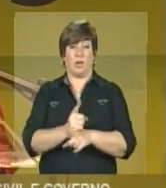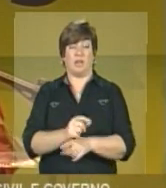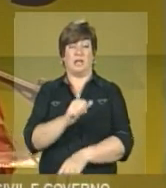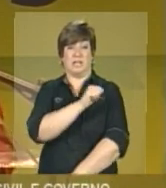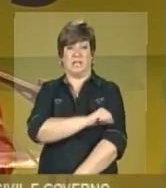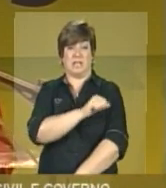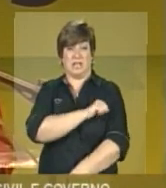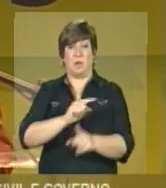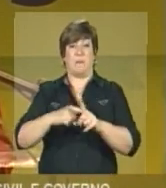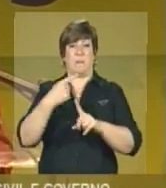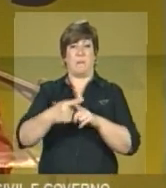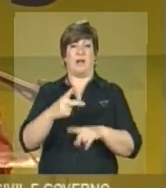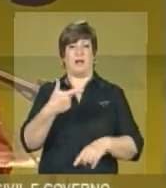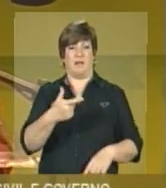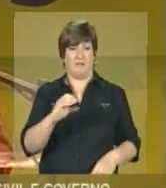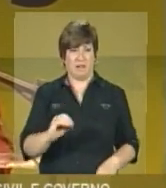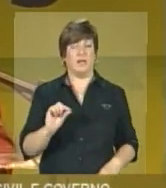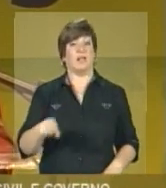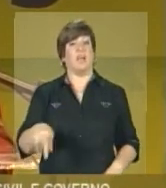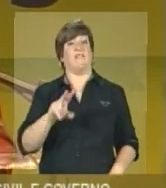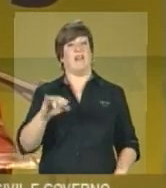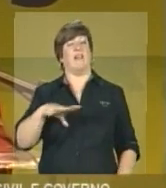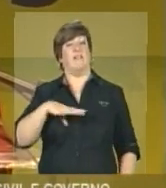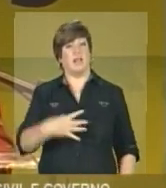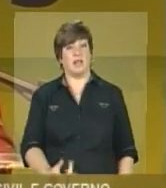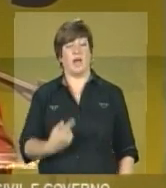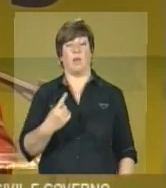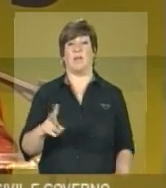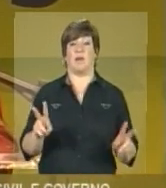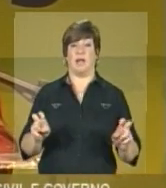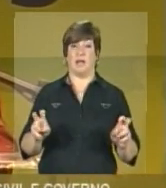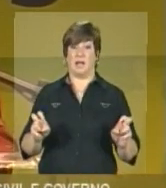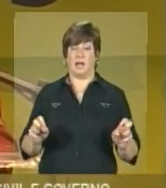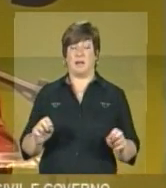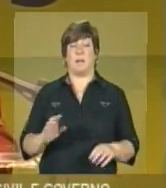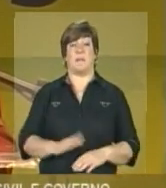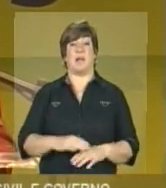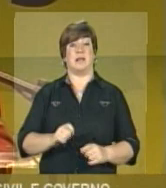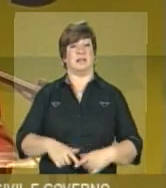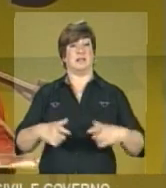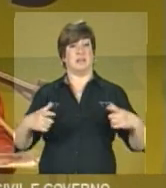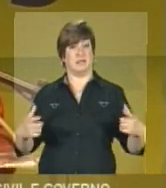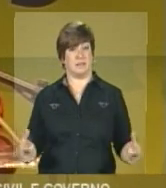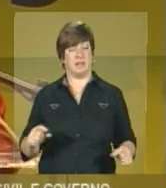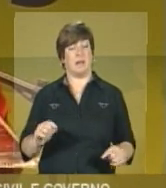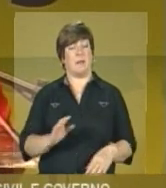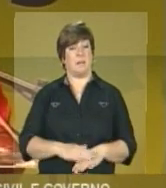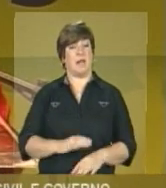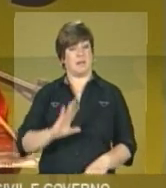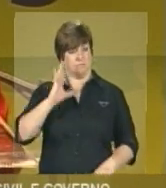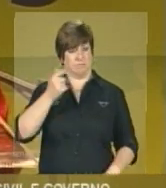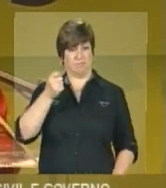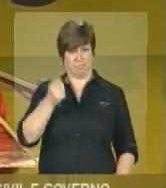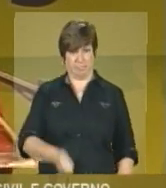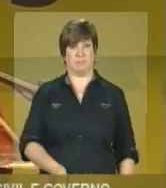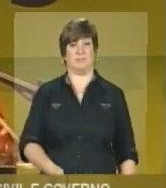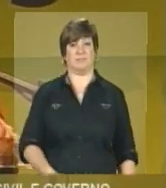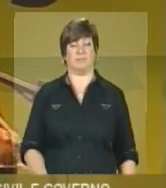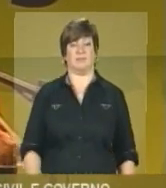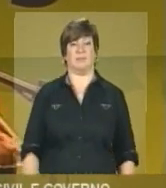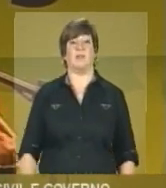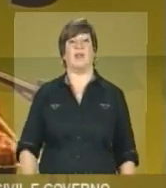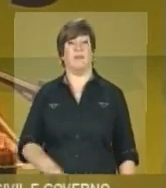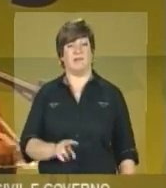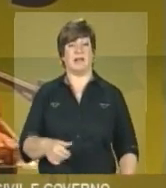Rio vai enfrentar uma questão mais ampla e mais decisiva.